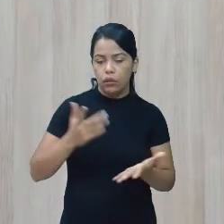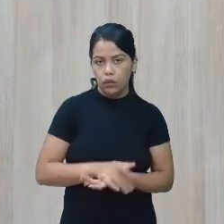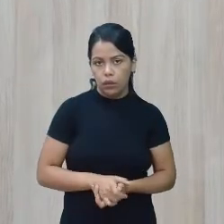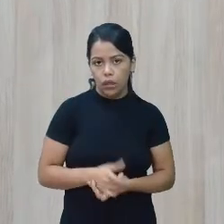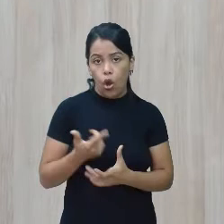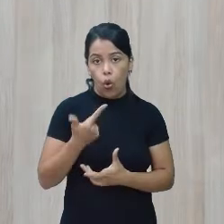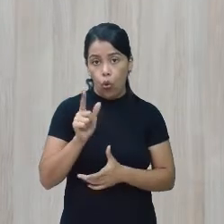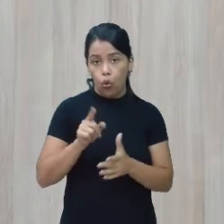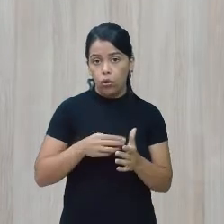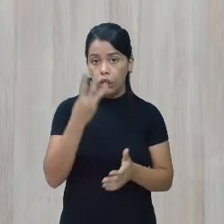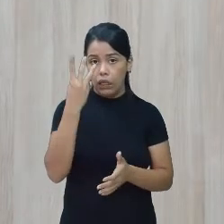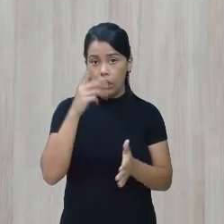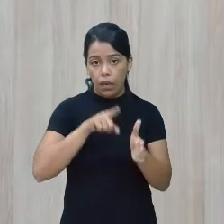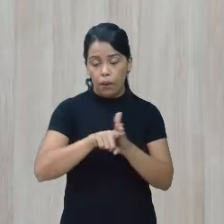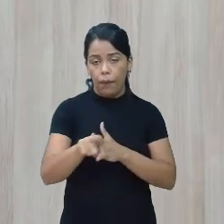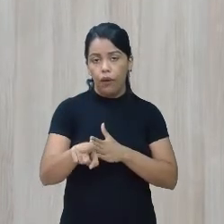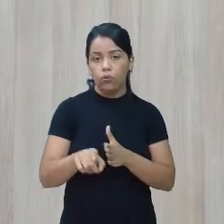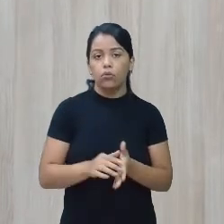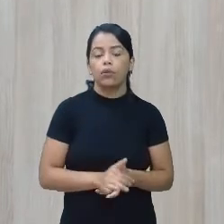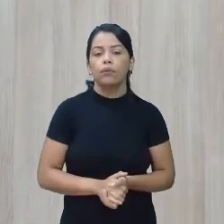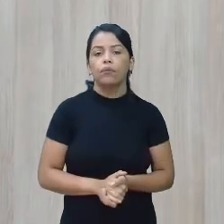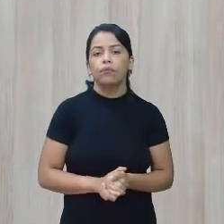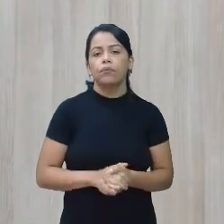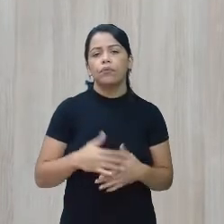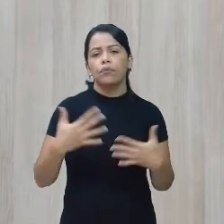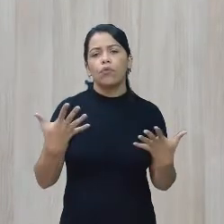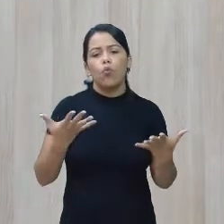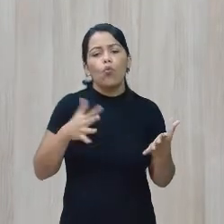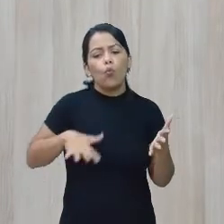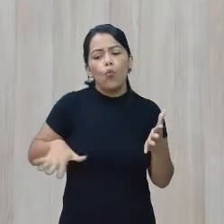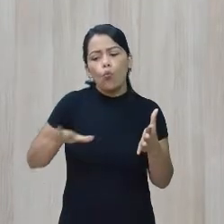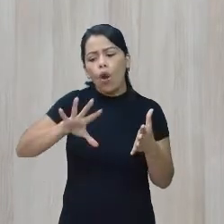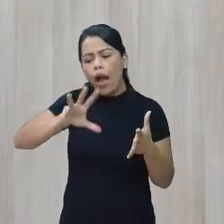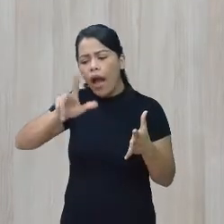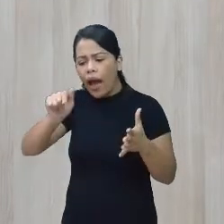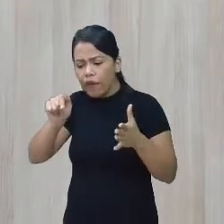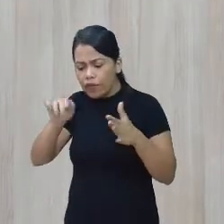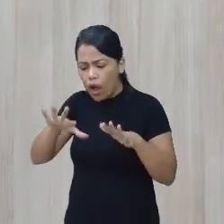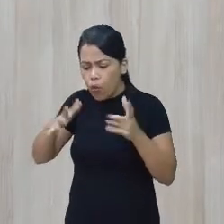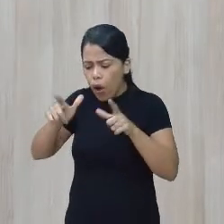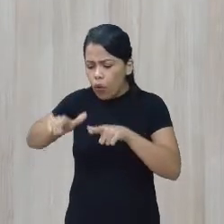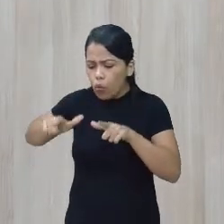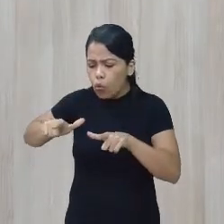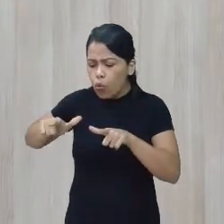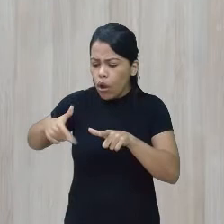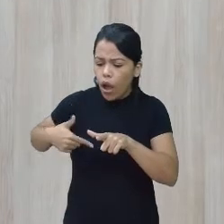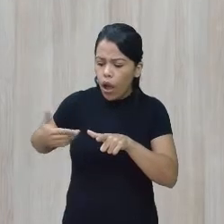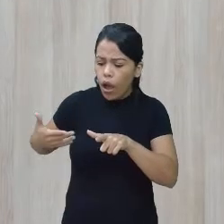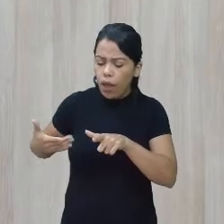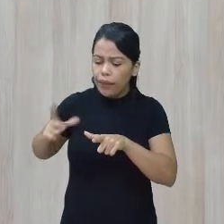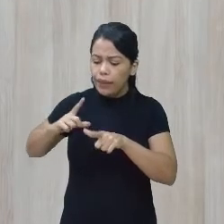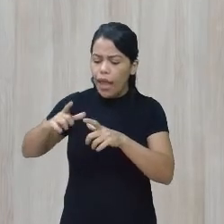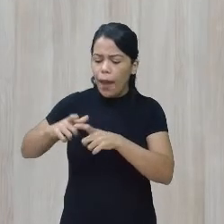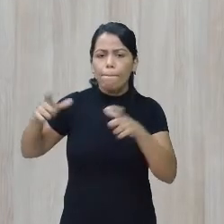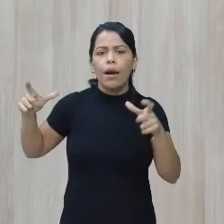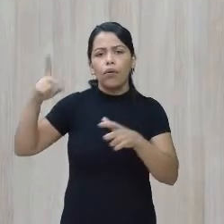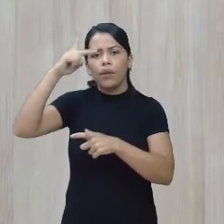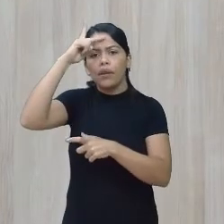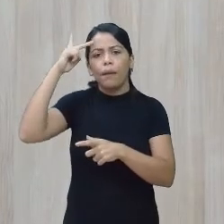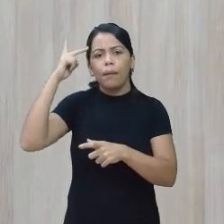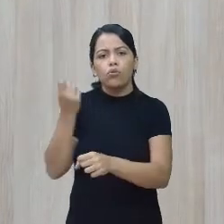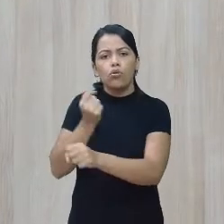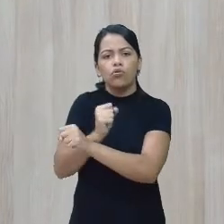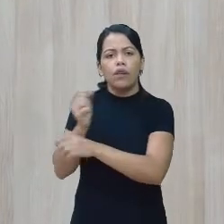outra pergunta, né? Enfim, de que parte da África ou de que parte da África vinham a maioria dessas pessoas